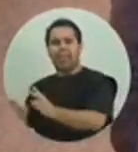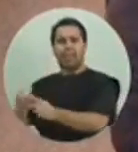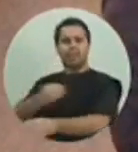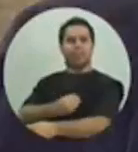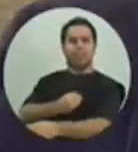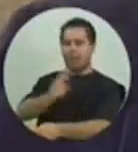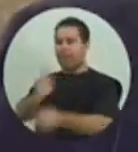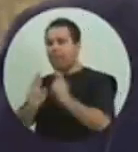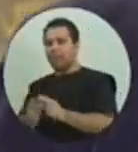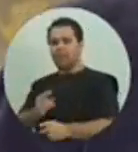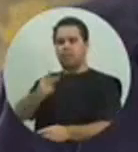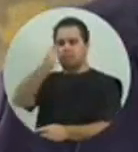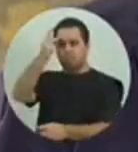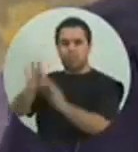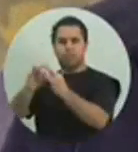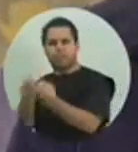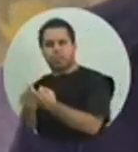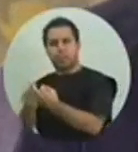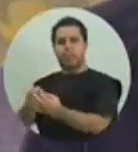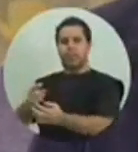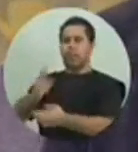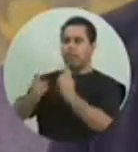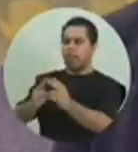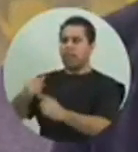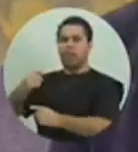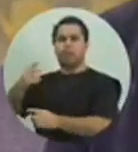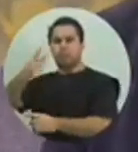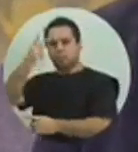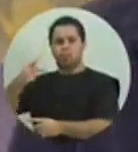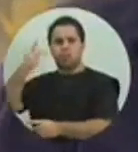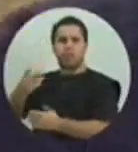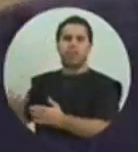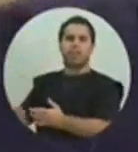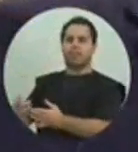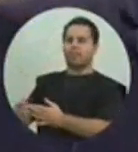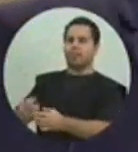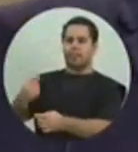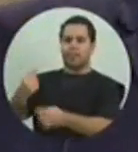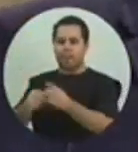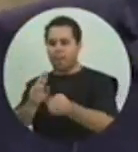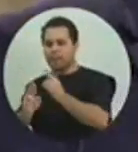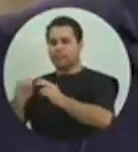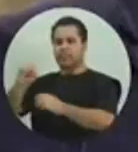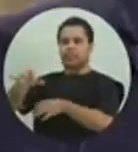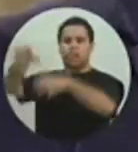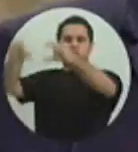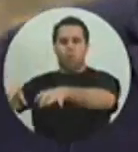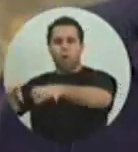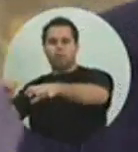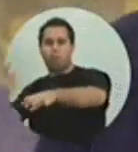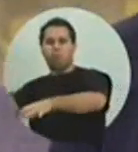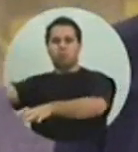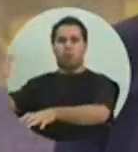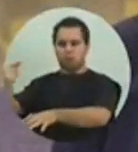da comida, dos parentes, do governo. Se faz sol é porque fez sol, se está chovendo é porque